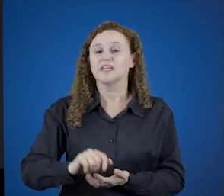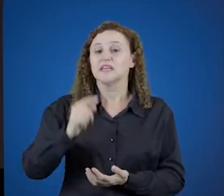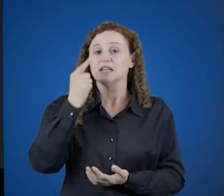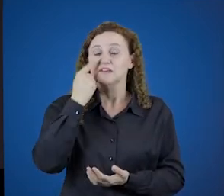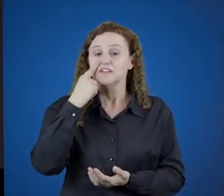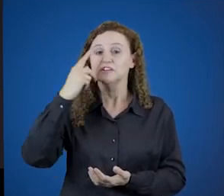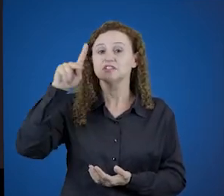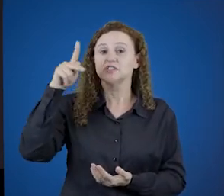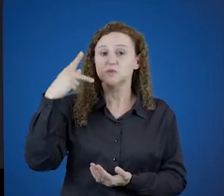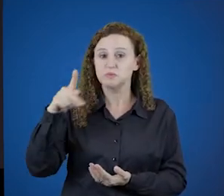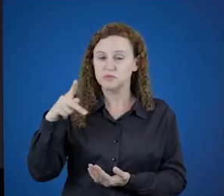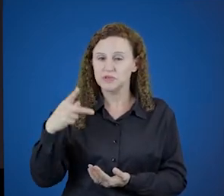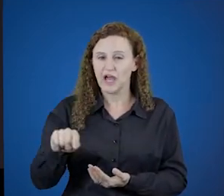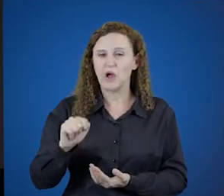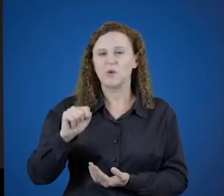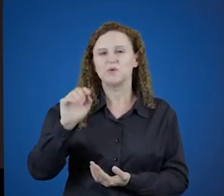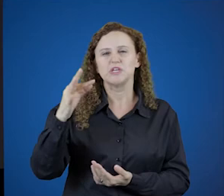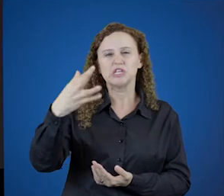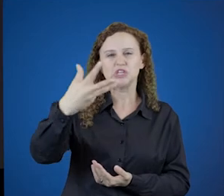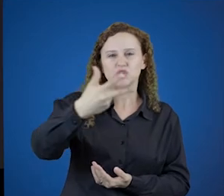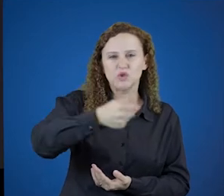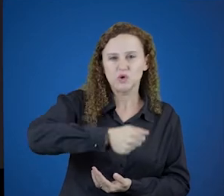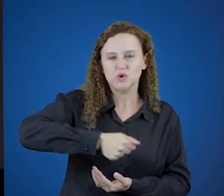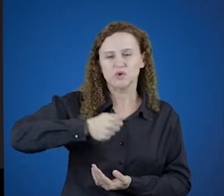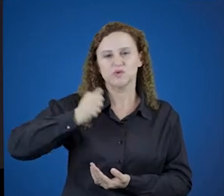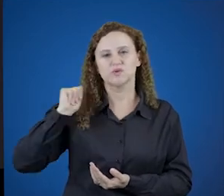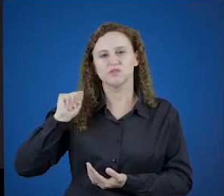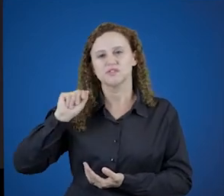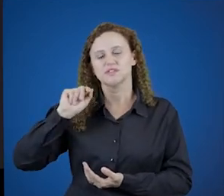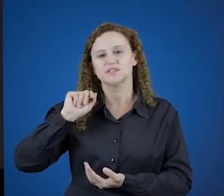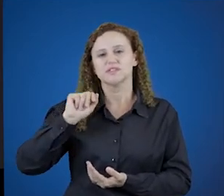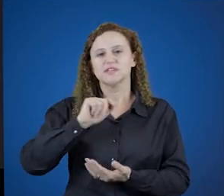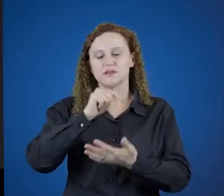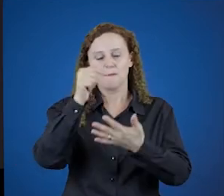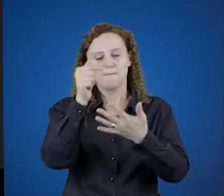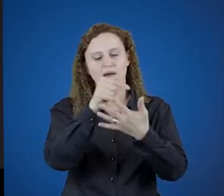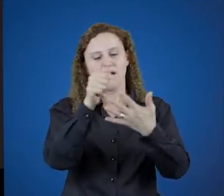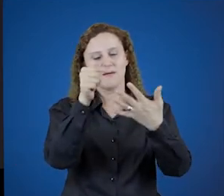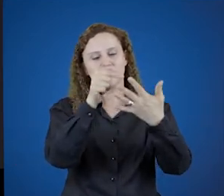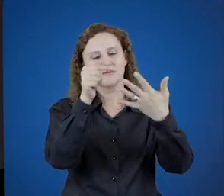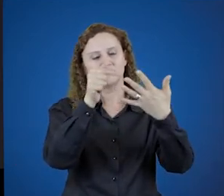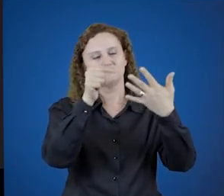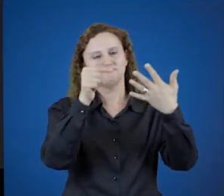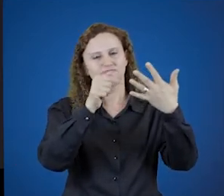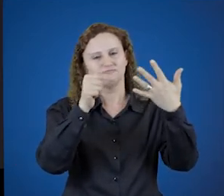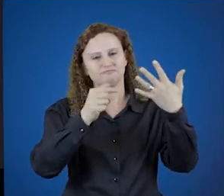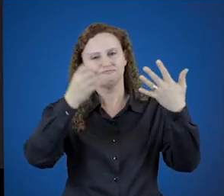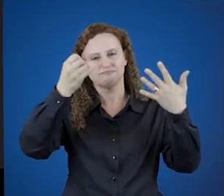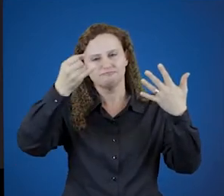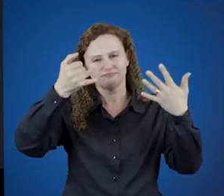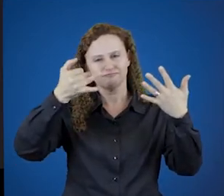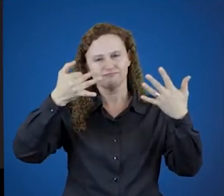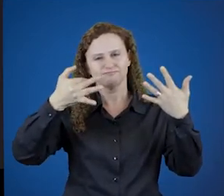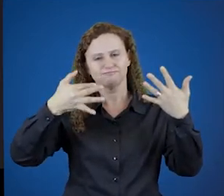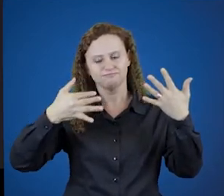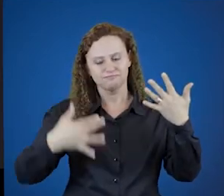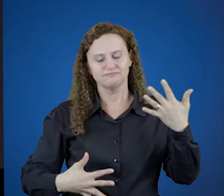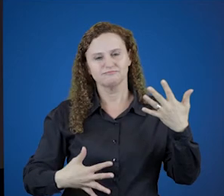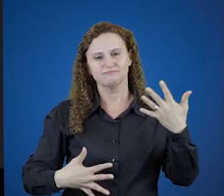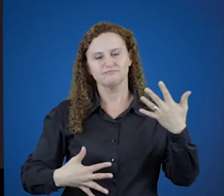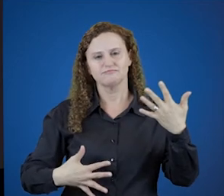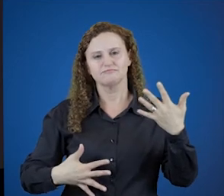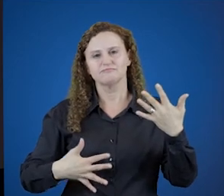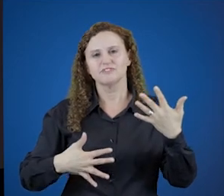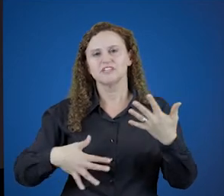Lis o vocativo plural no li igual nominativo